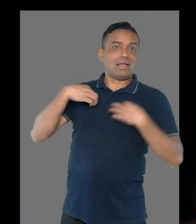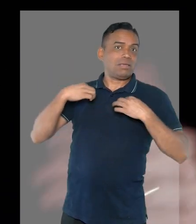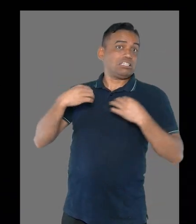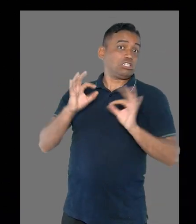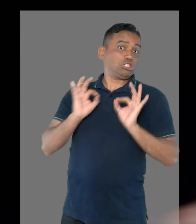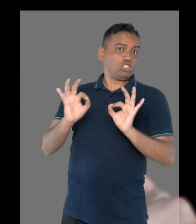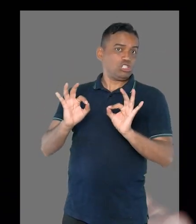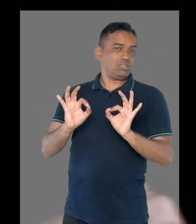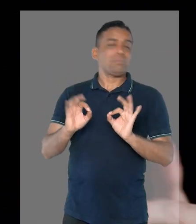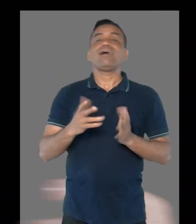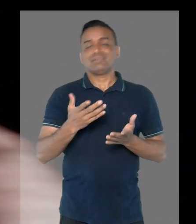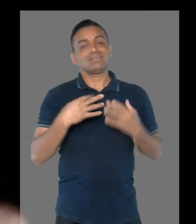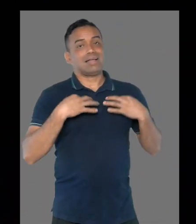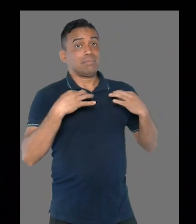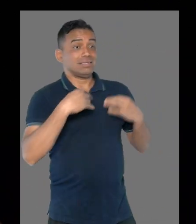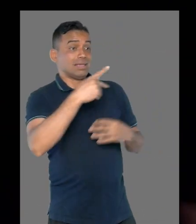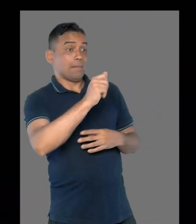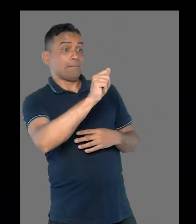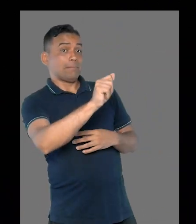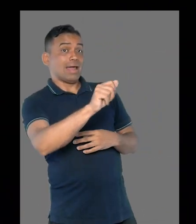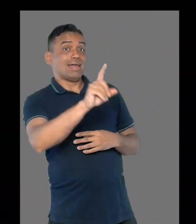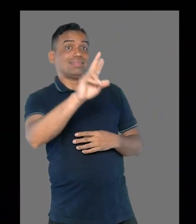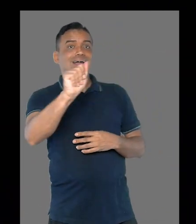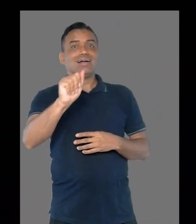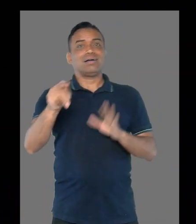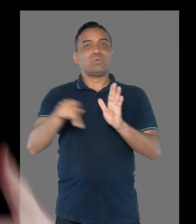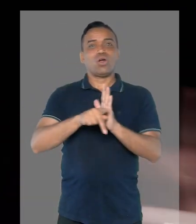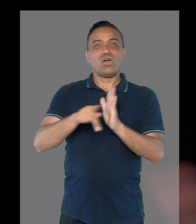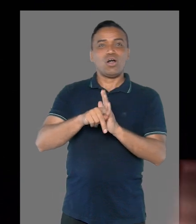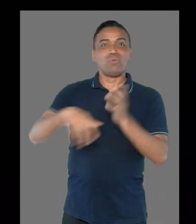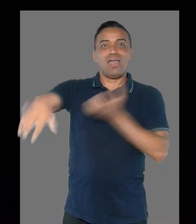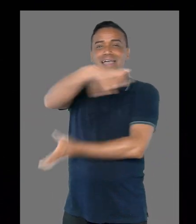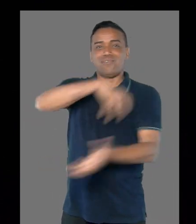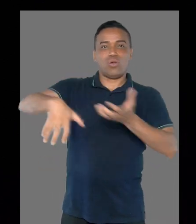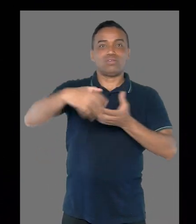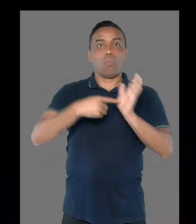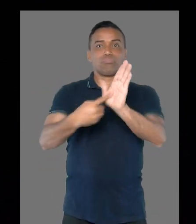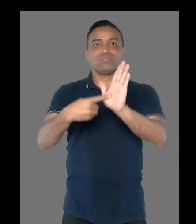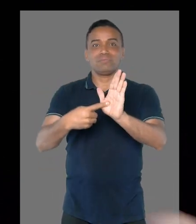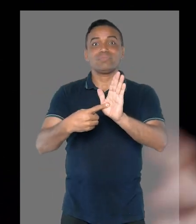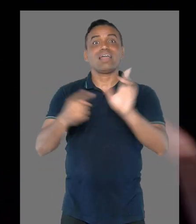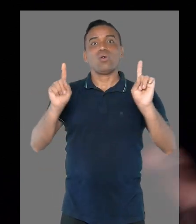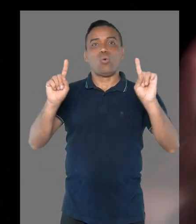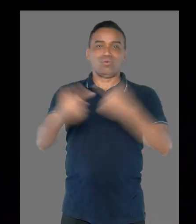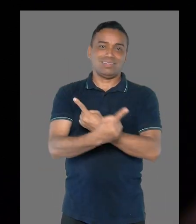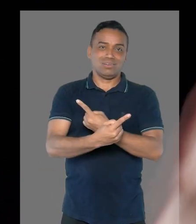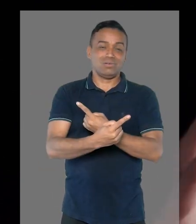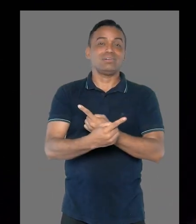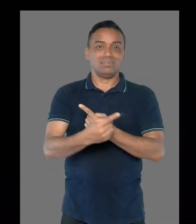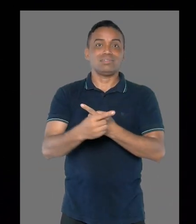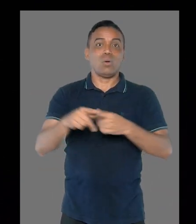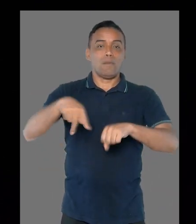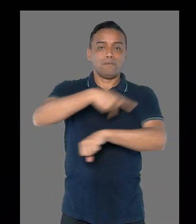Prada. Mas ele seria alguém que vestiria uma camisa Prada do Che Guevara. Sabe? Ele é essa contradição, assim. Então, esse